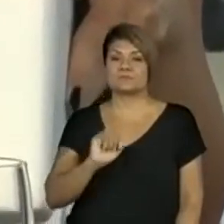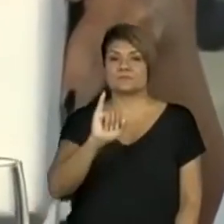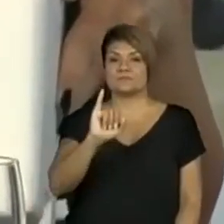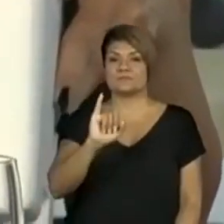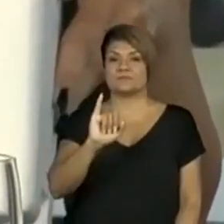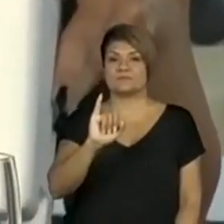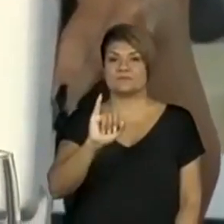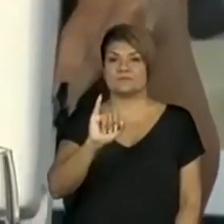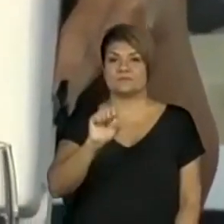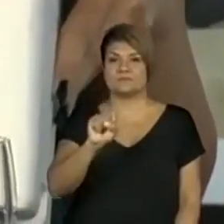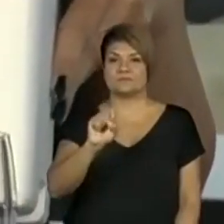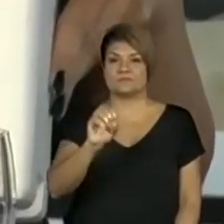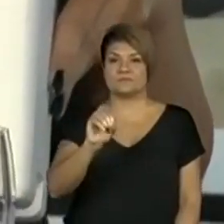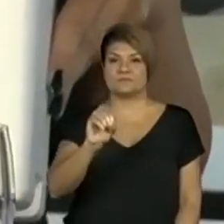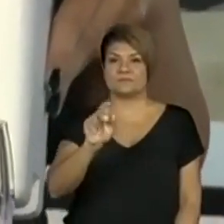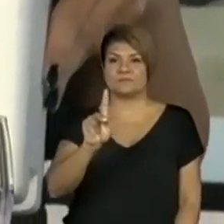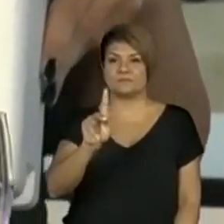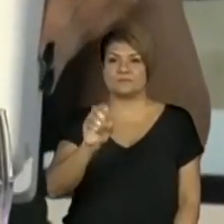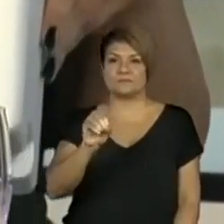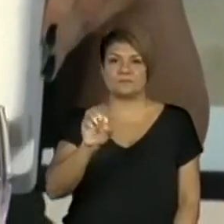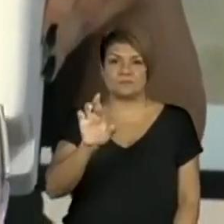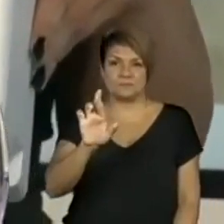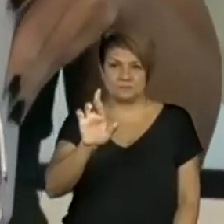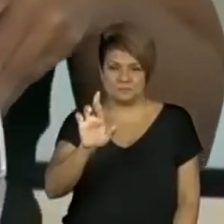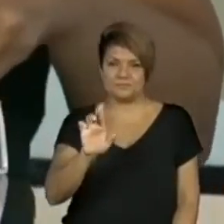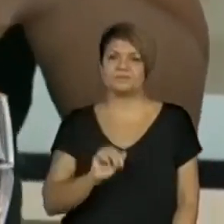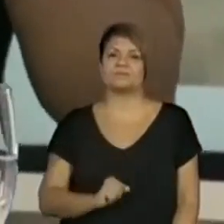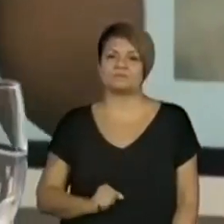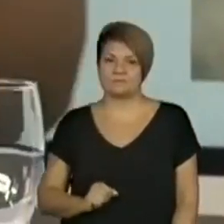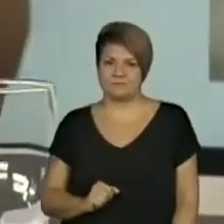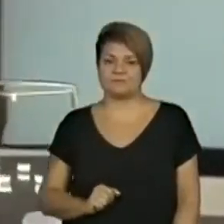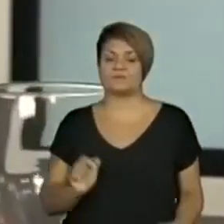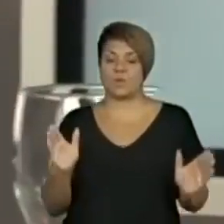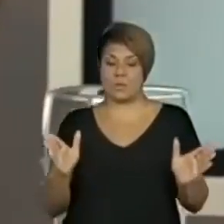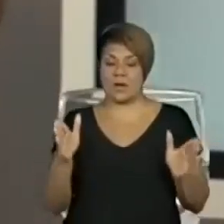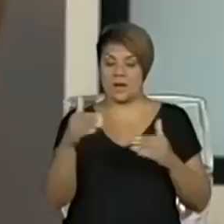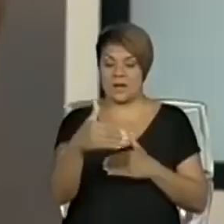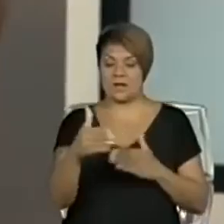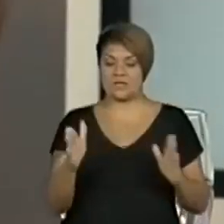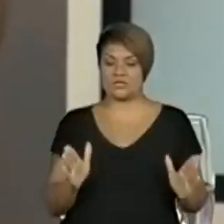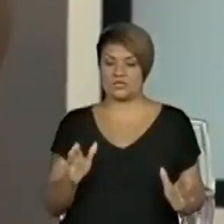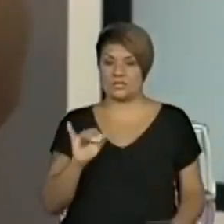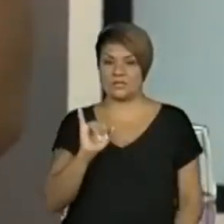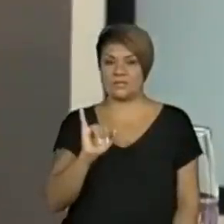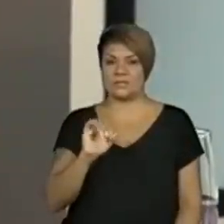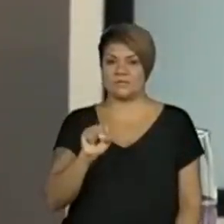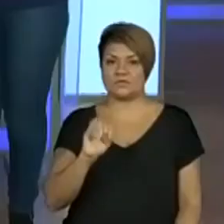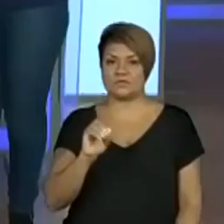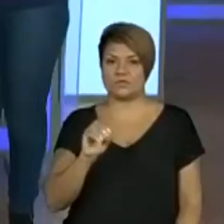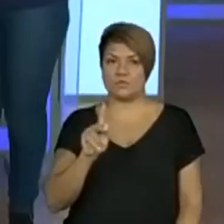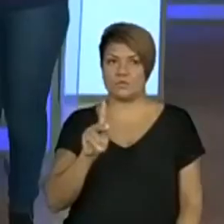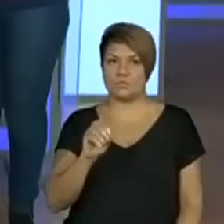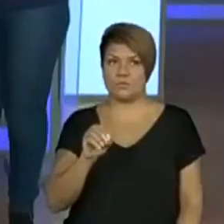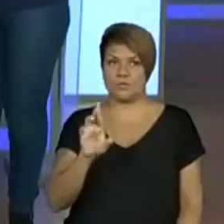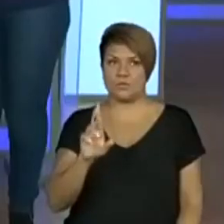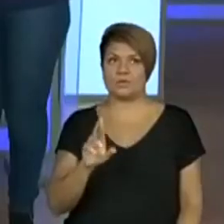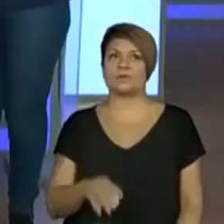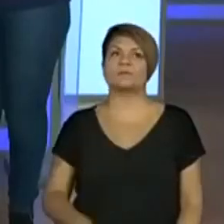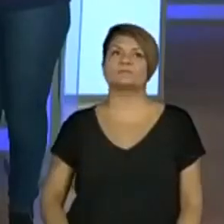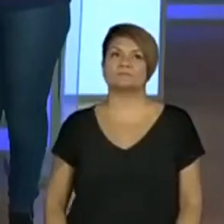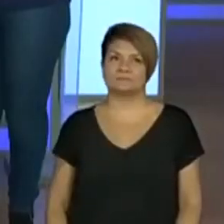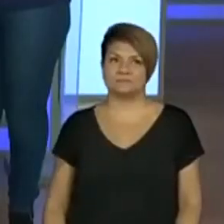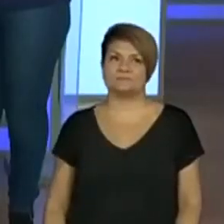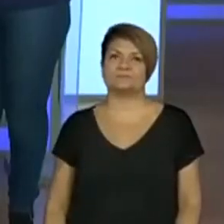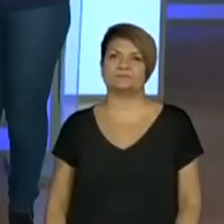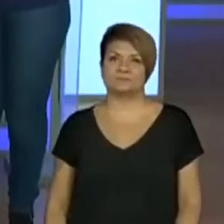isopor isopor Socorro isopor caixa de isopor vamos falar daqui a pouquinho disso aqui também